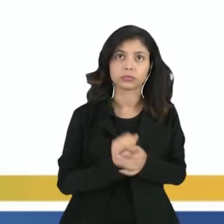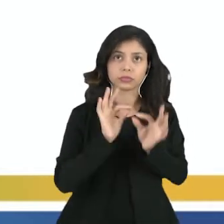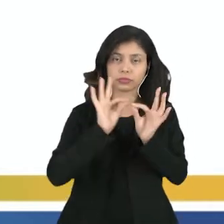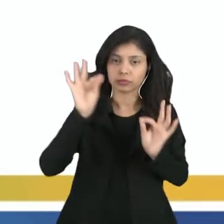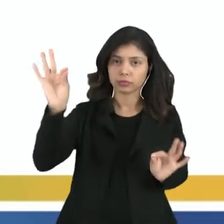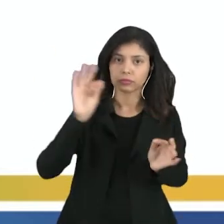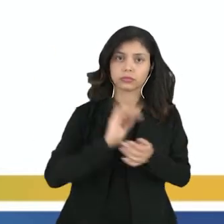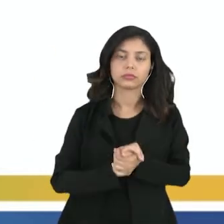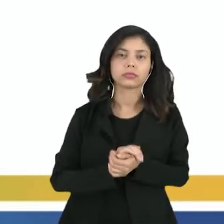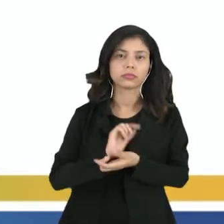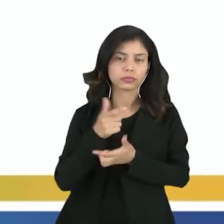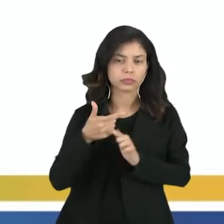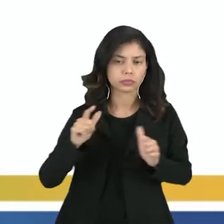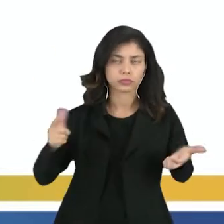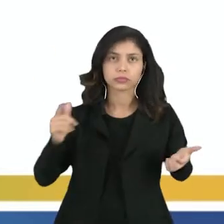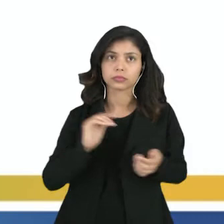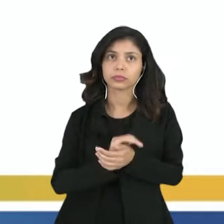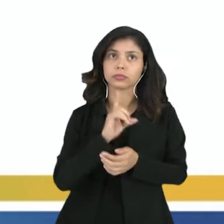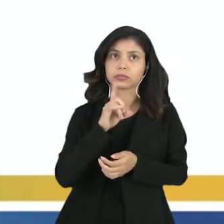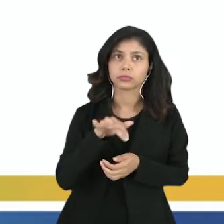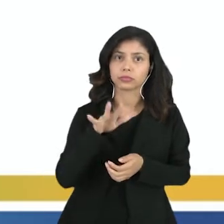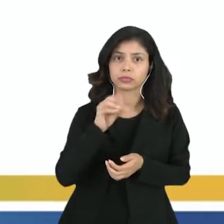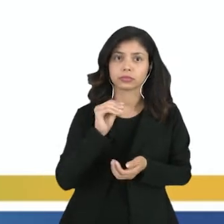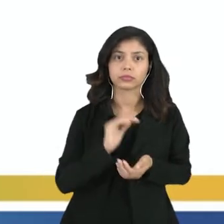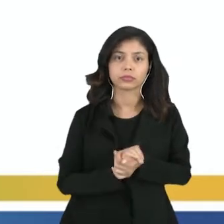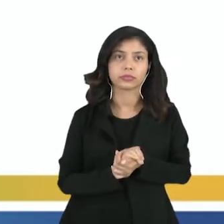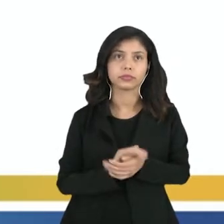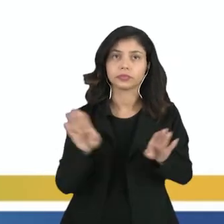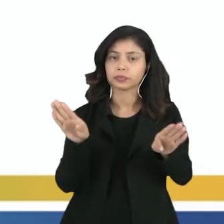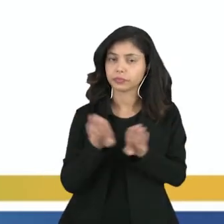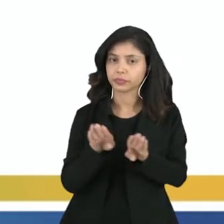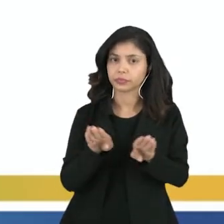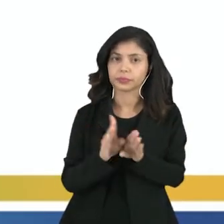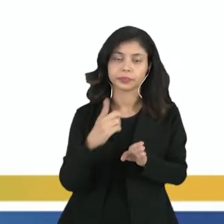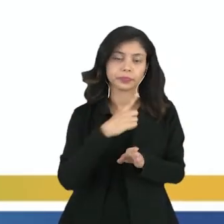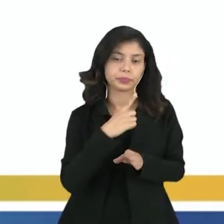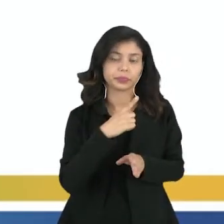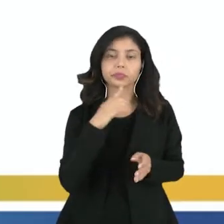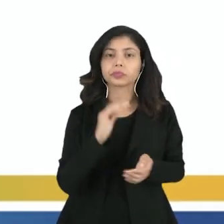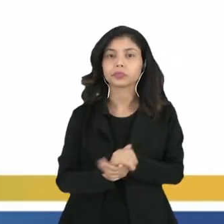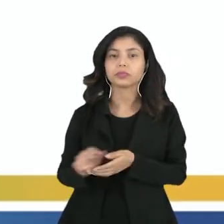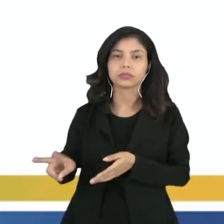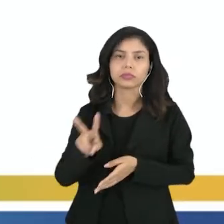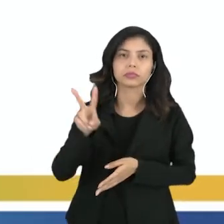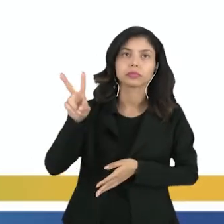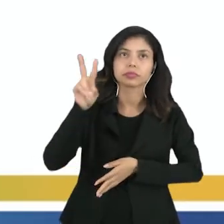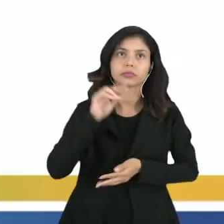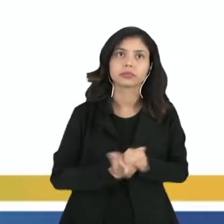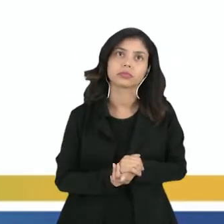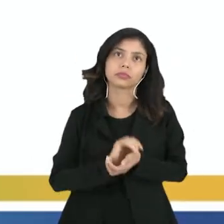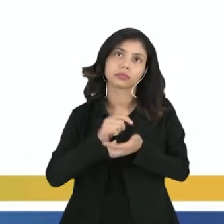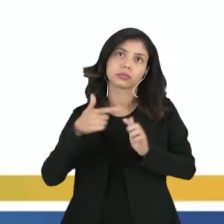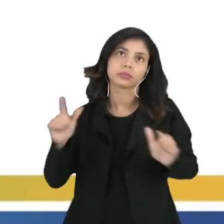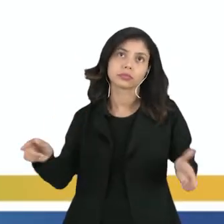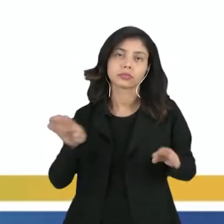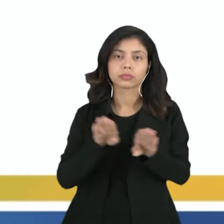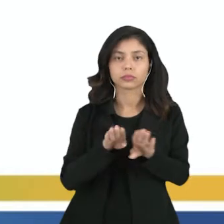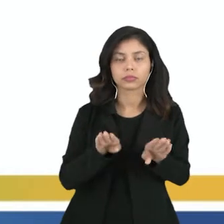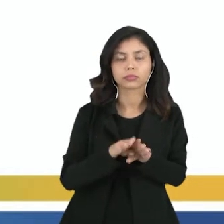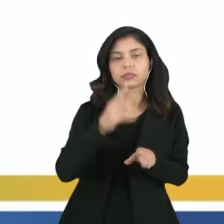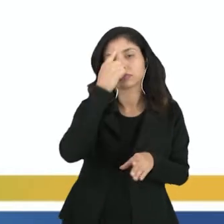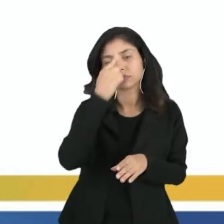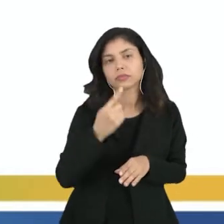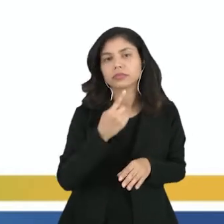que eu fui aumentando os valores no domínio, foi também obtendo valores maiores, crescentes também na